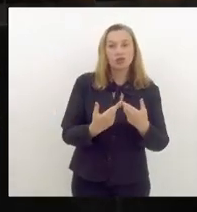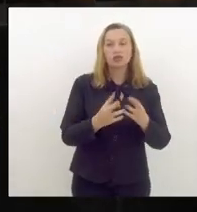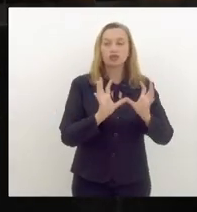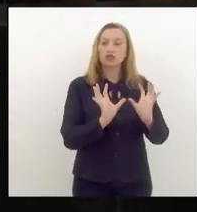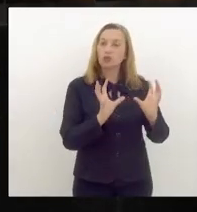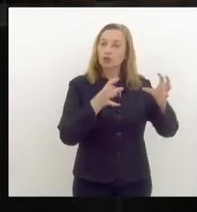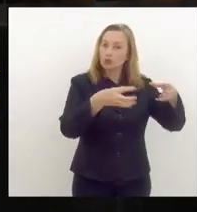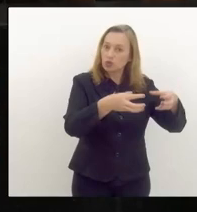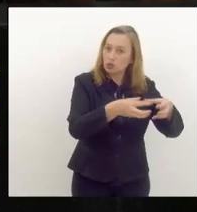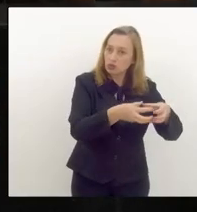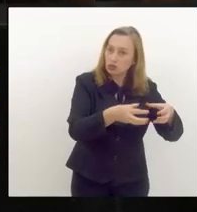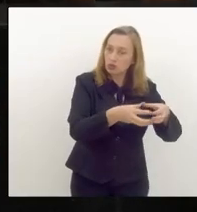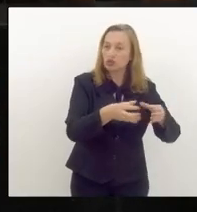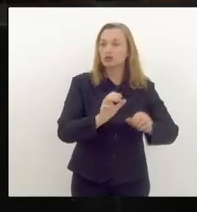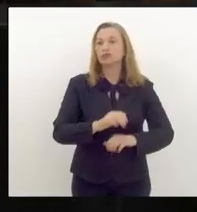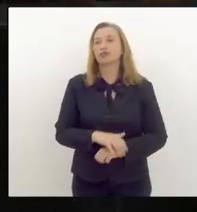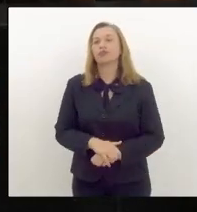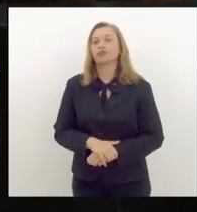comissões